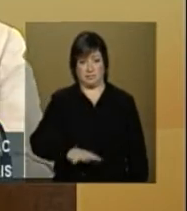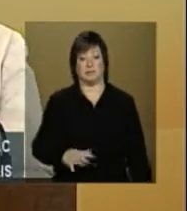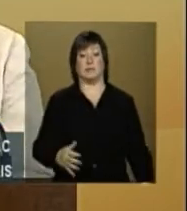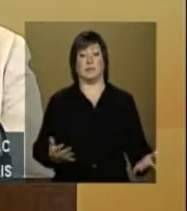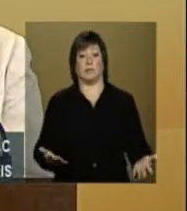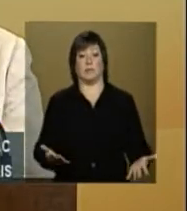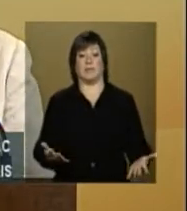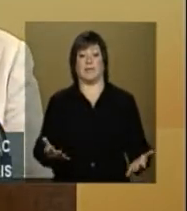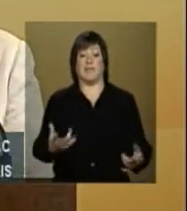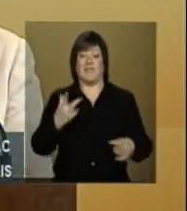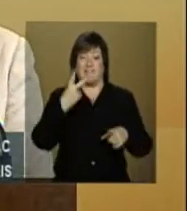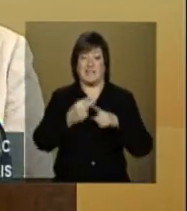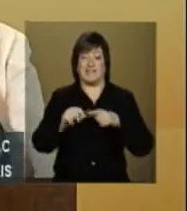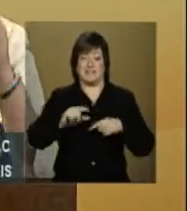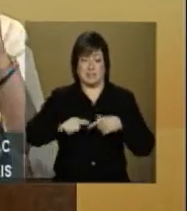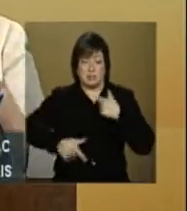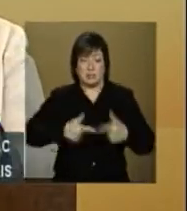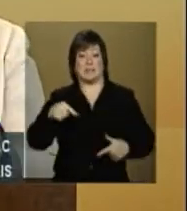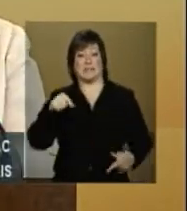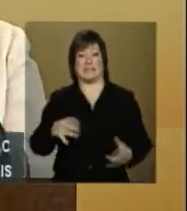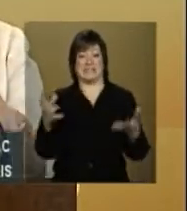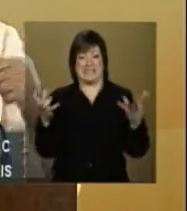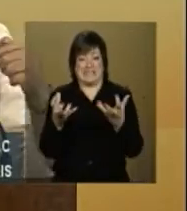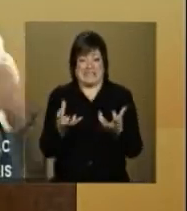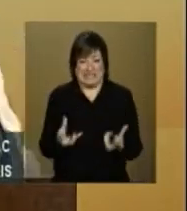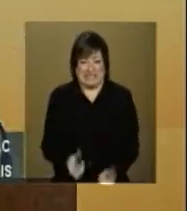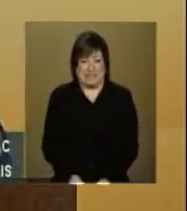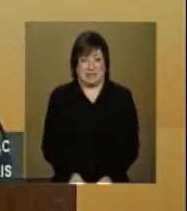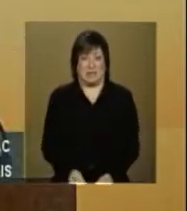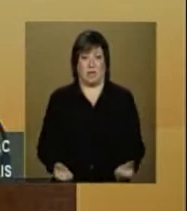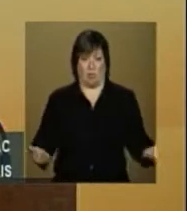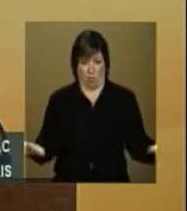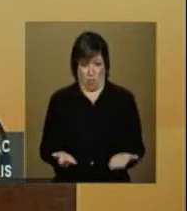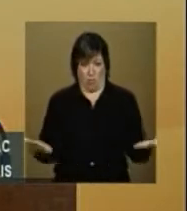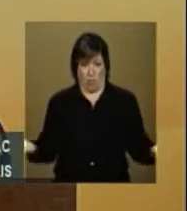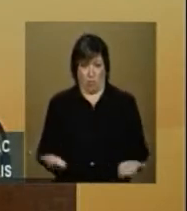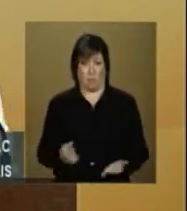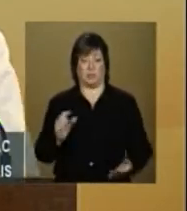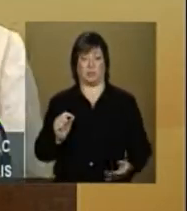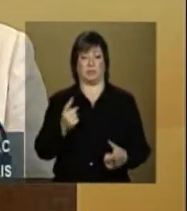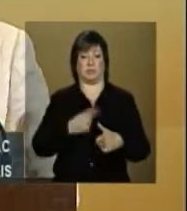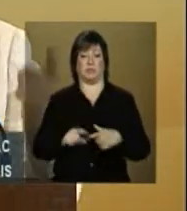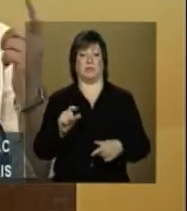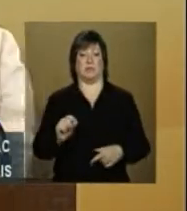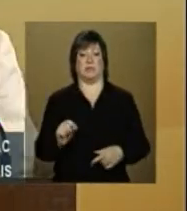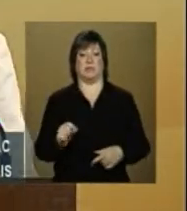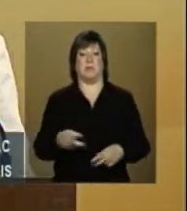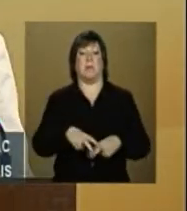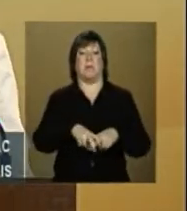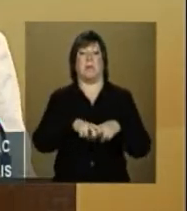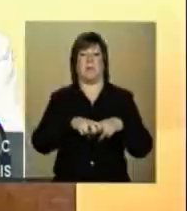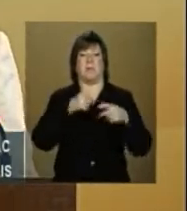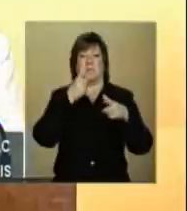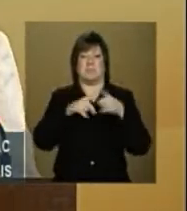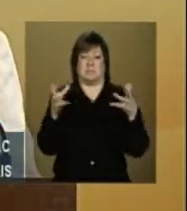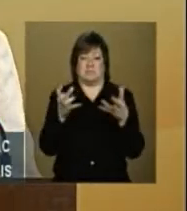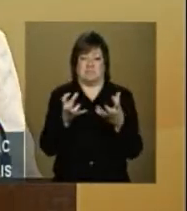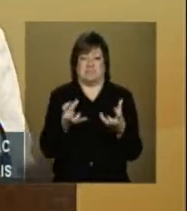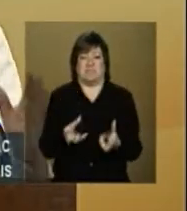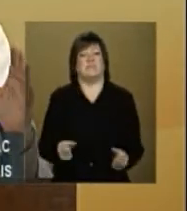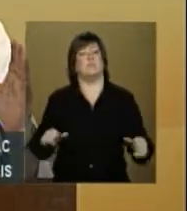enfrentar a seca nas condições de hoje, apesar da calamidade que a seca